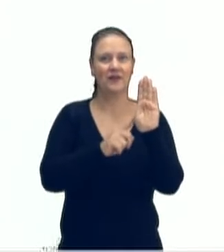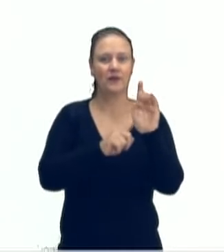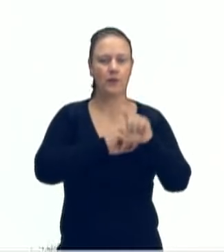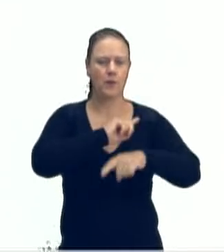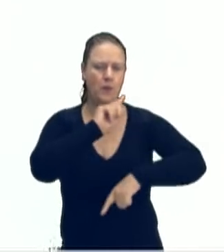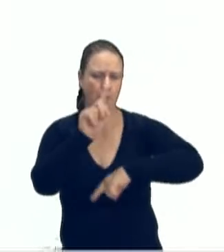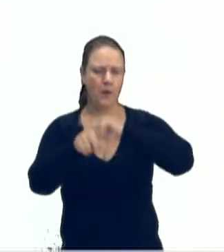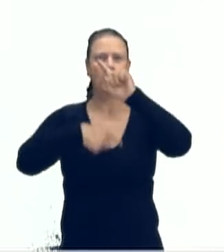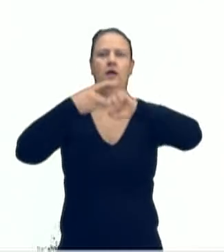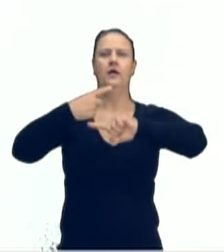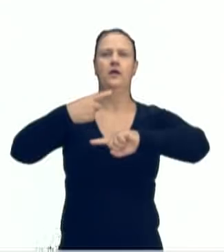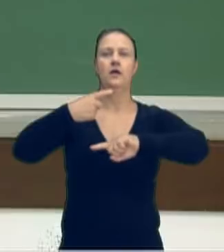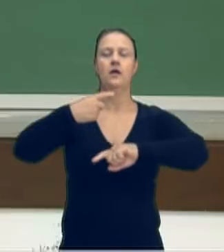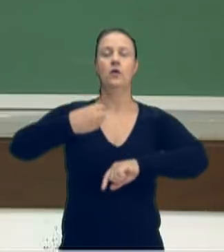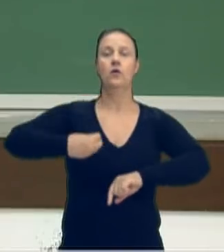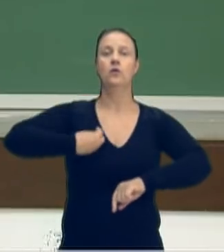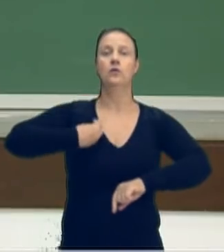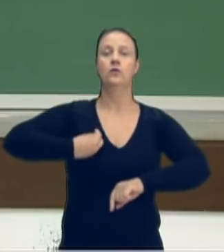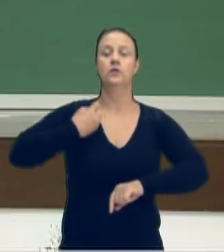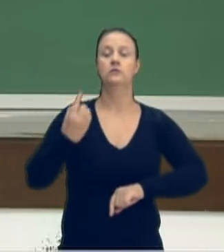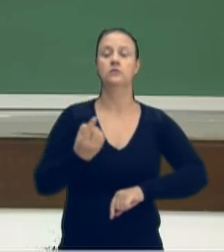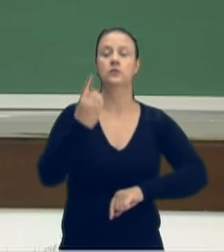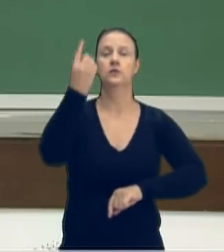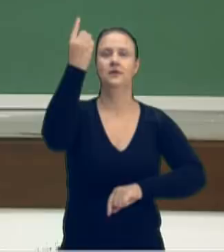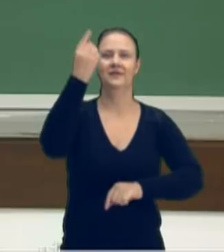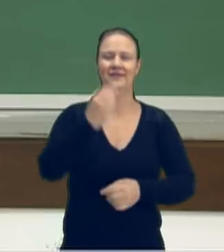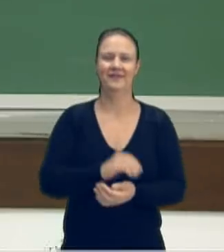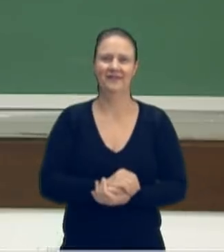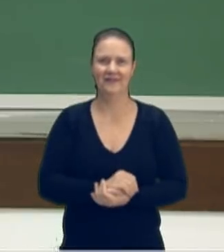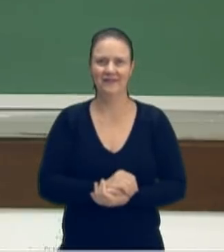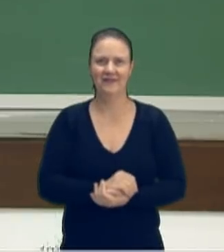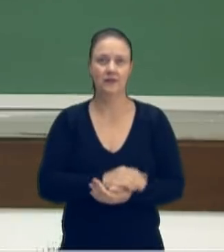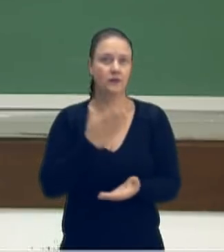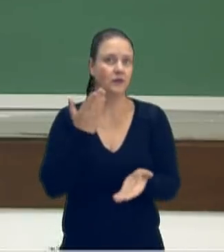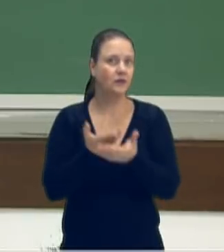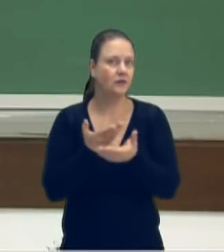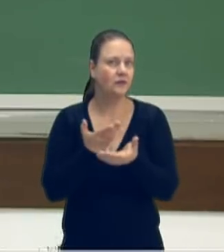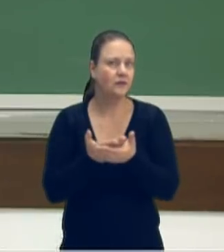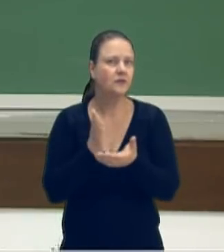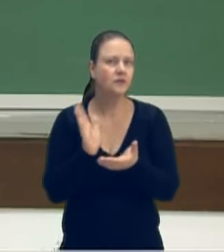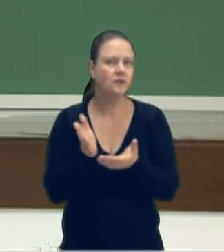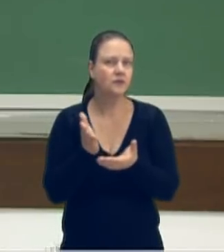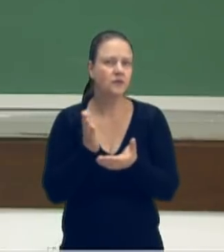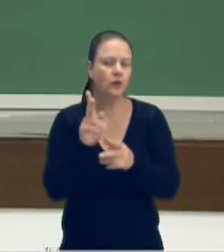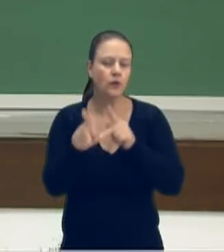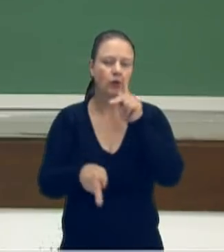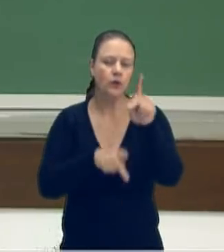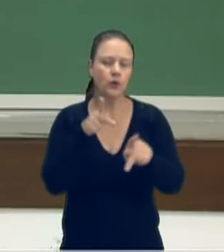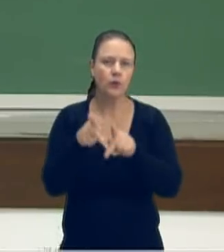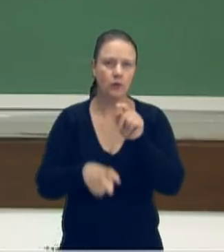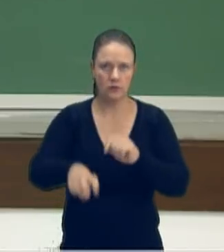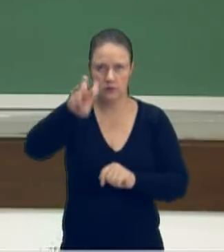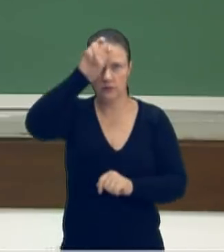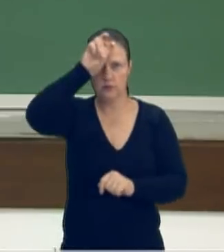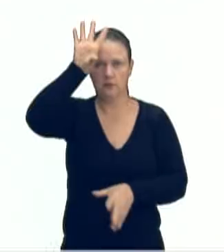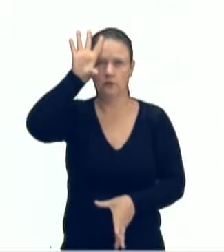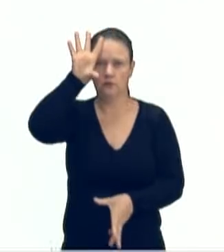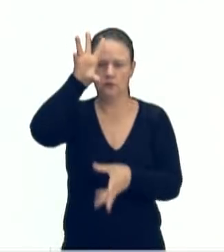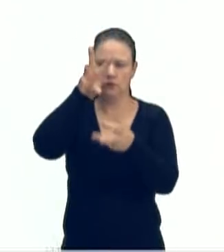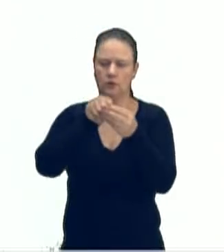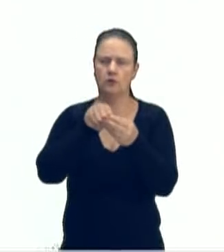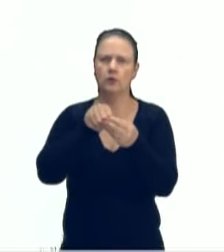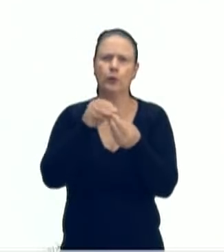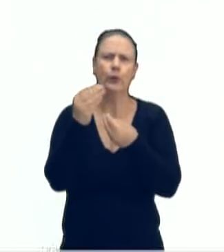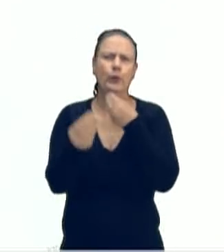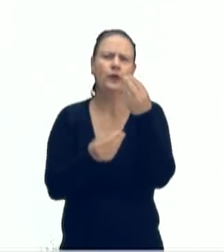para o mundo dos mortos. A próxima atividade, nesta aula você estudou sobre a civilização egípcia, compreendendo a riqueza de sua